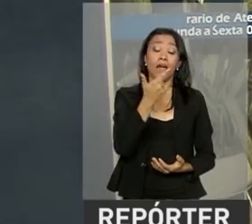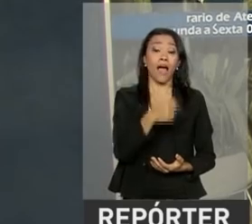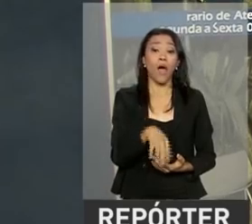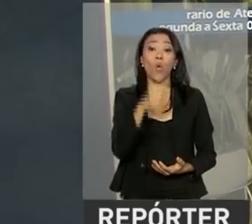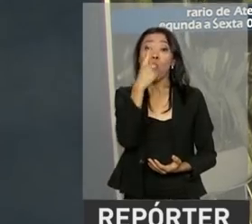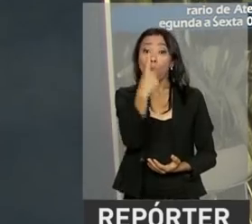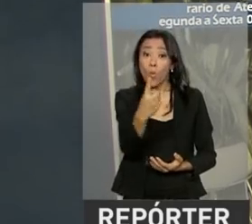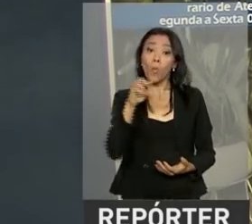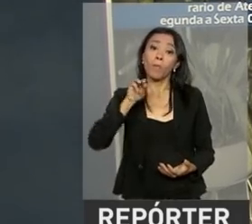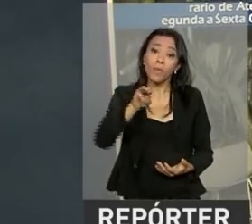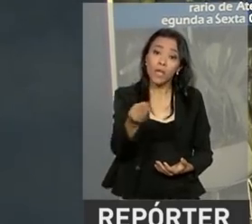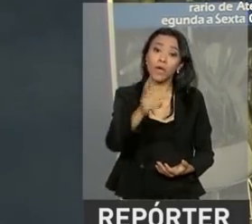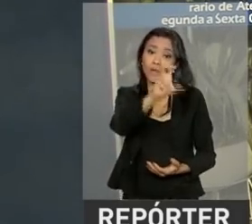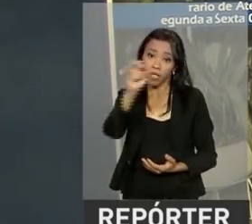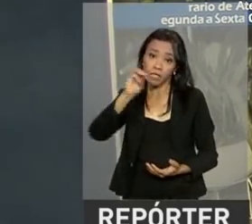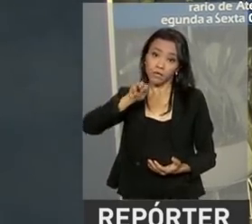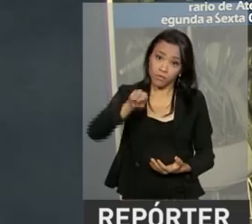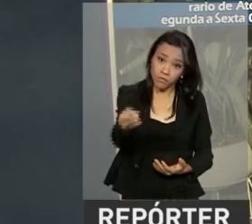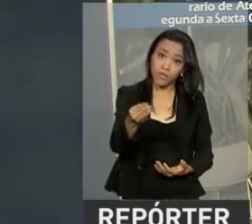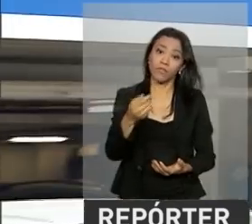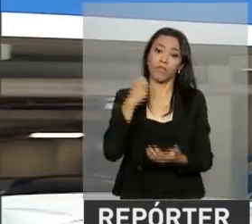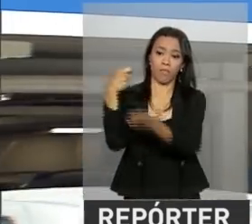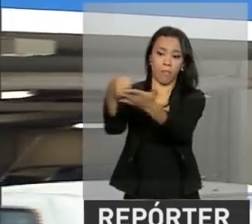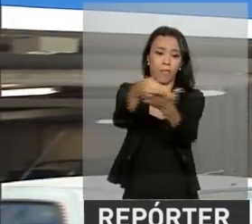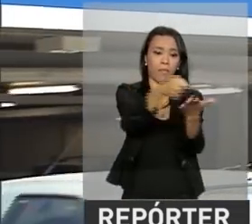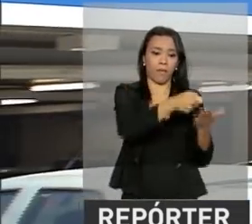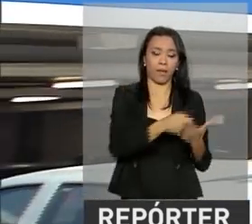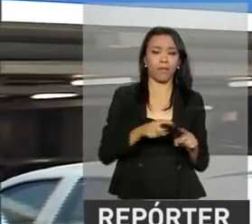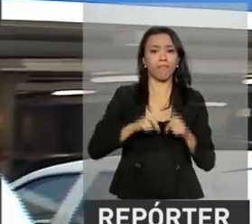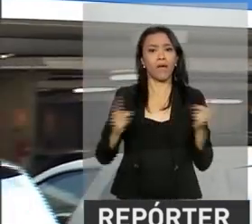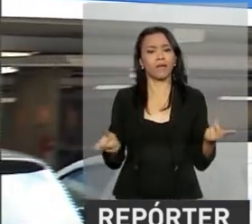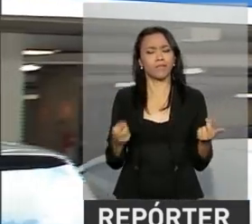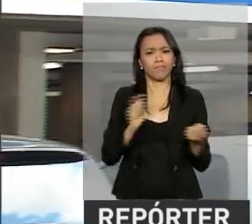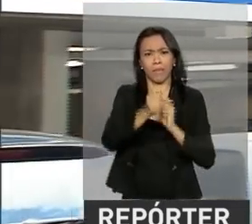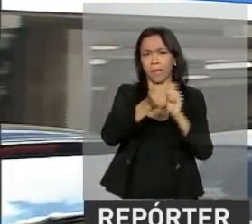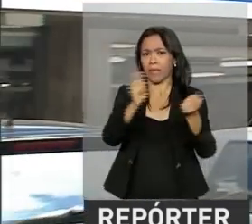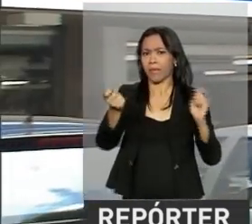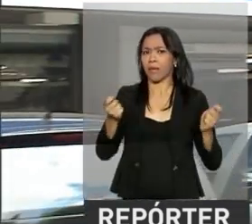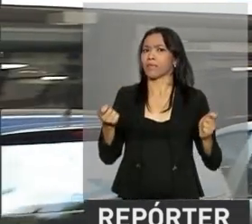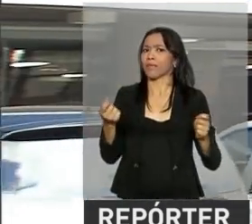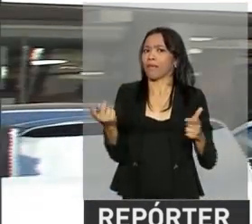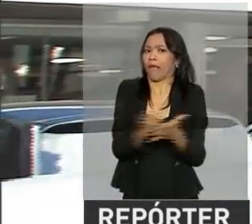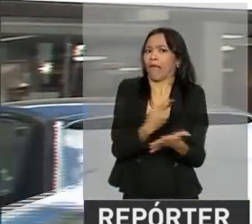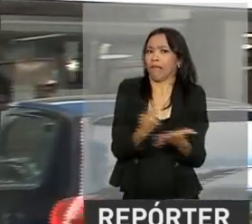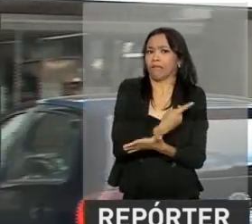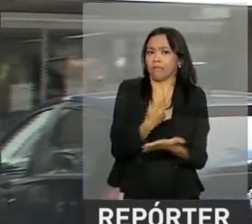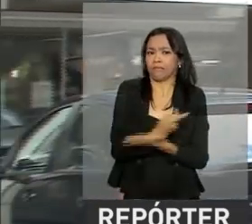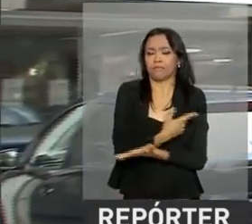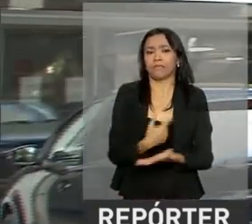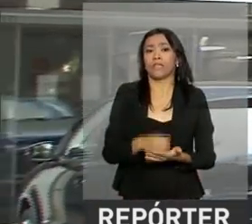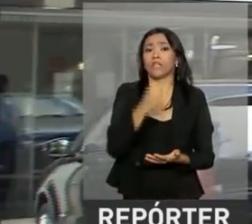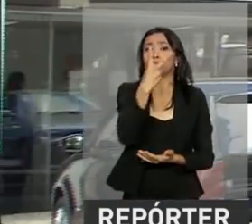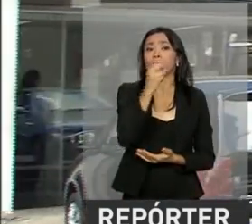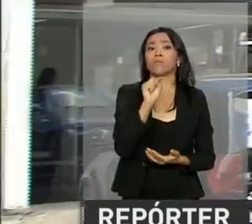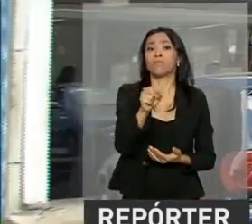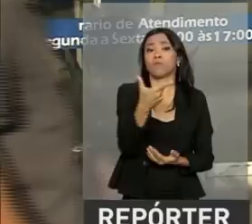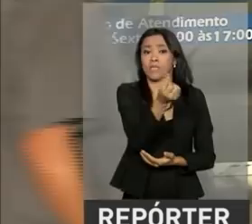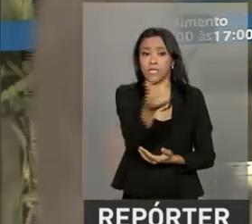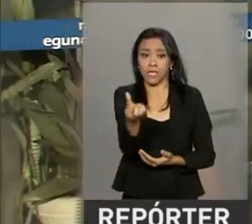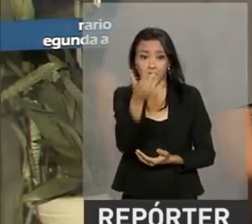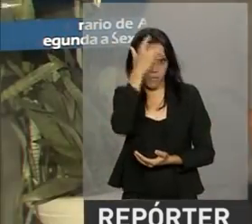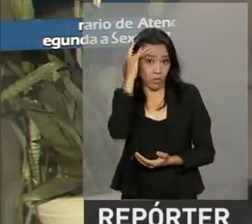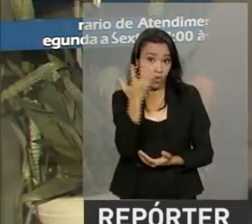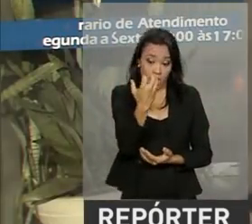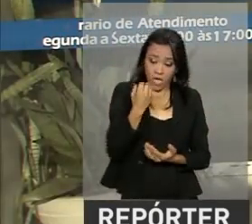beneficiários, mas 81% desses pagamentos apresentavam indícios de irregularidades. 2.600 pessoas